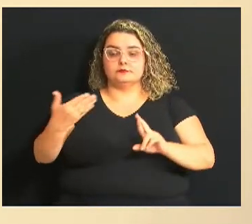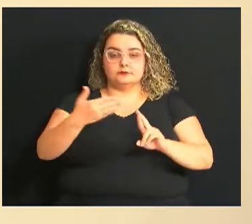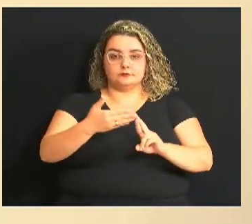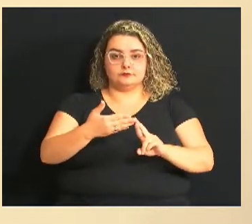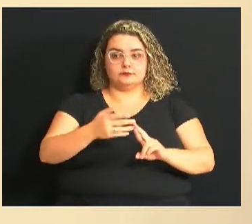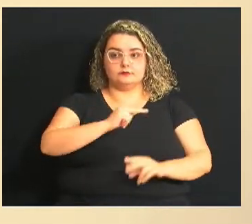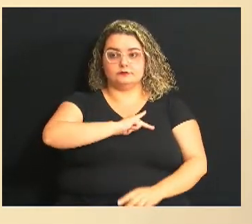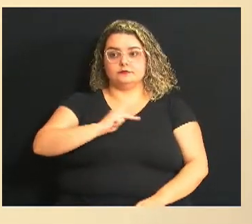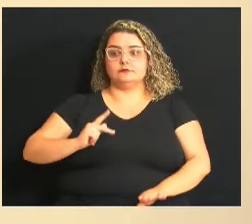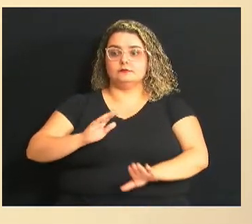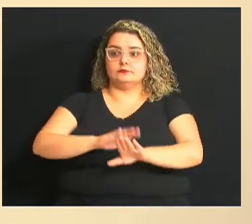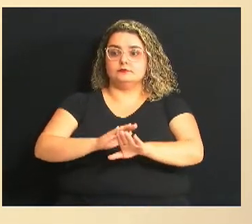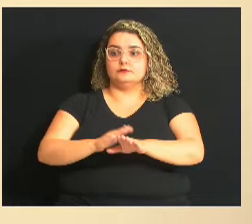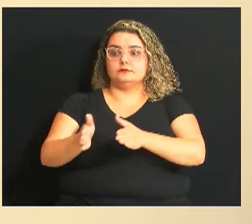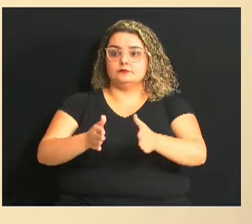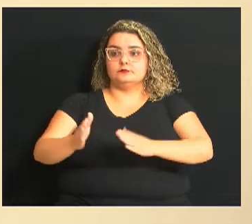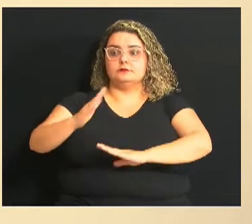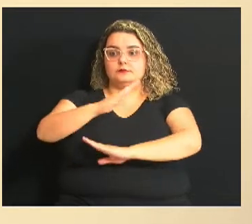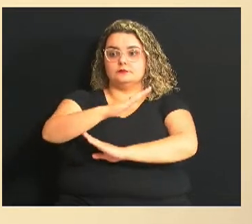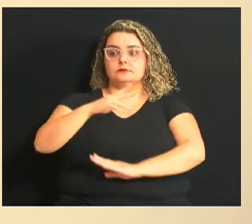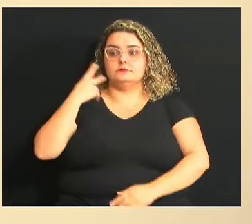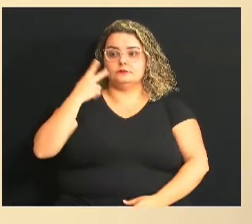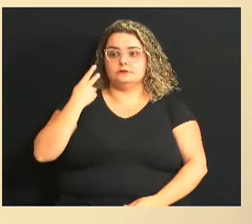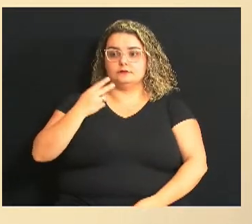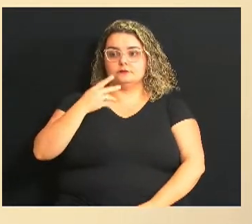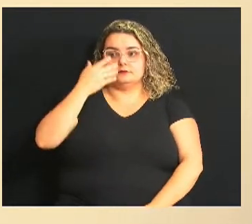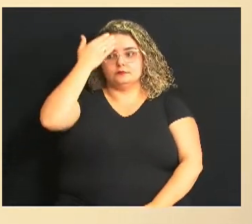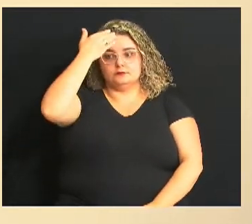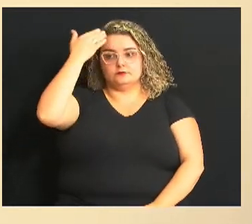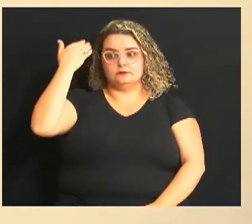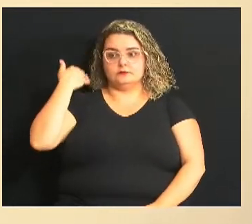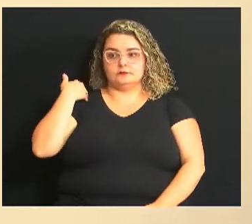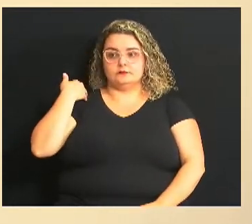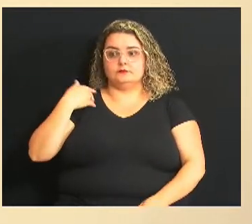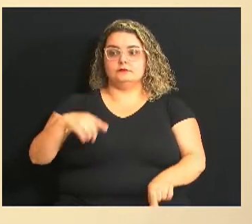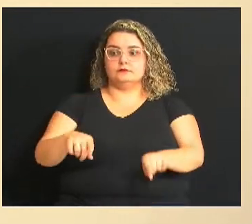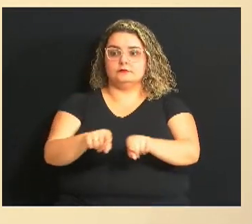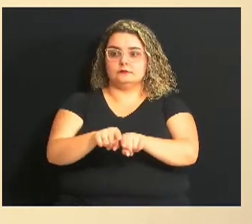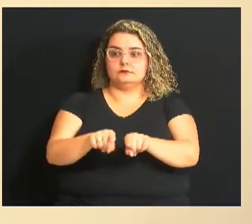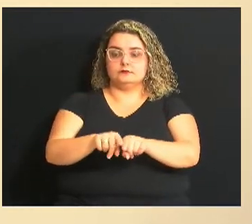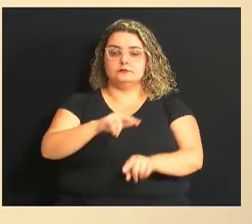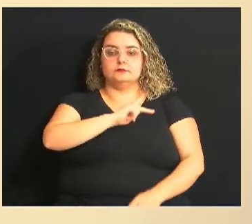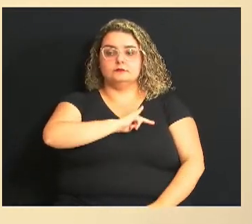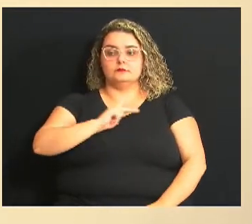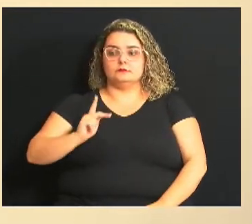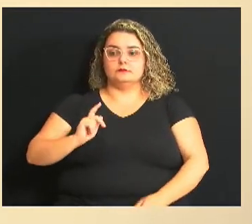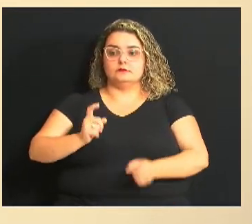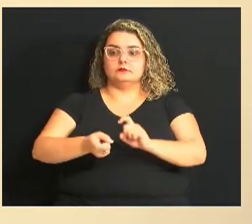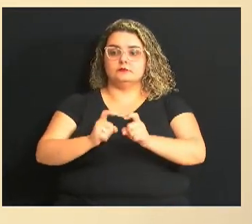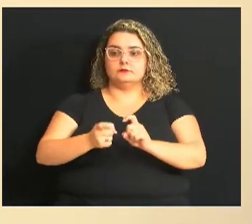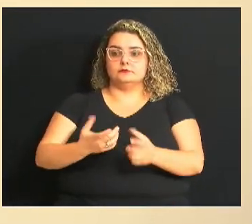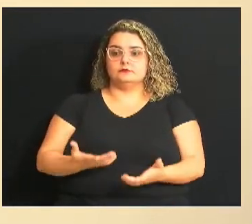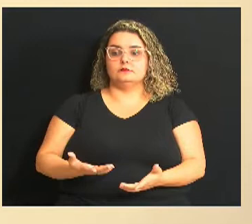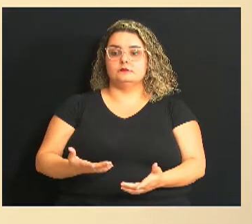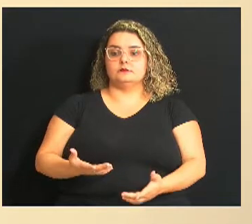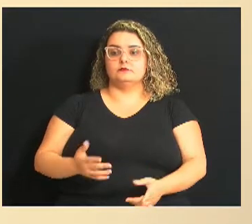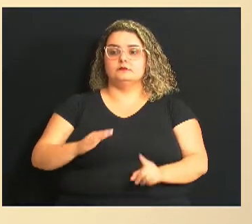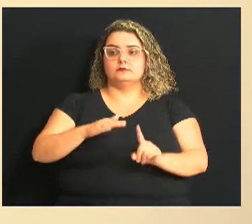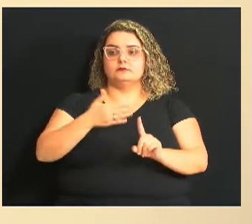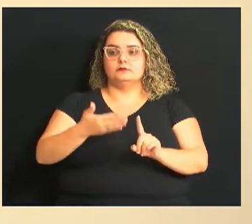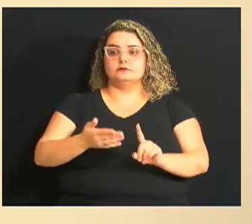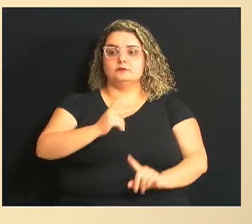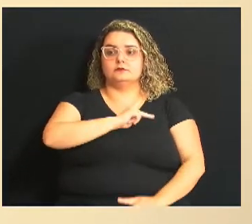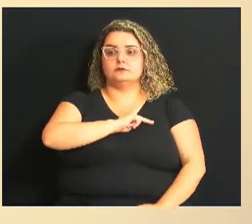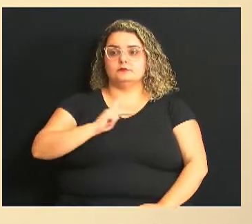de Campinas, vereadora Débora Palermo, e para presidir esta reunião solene, o presidente